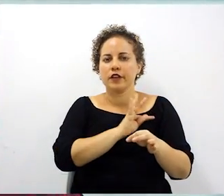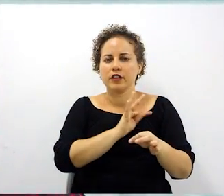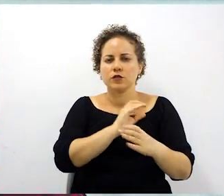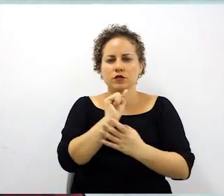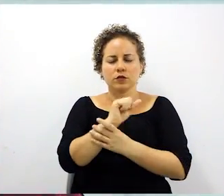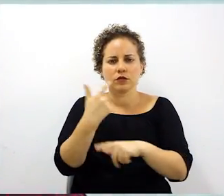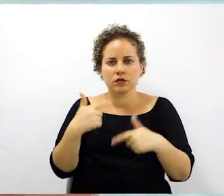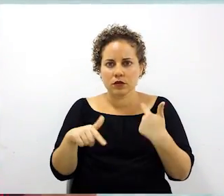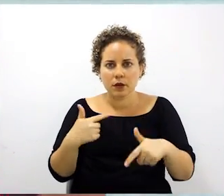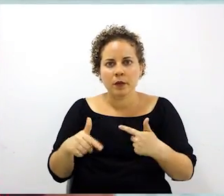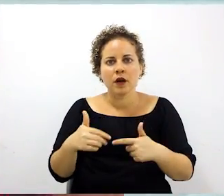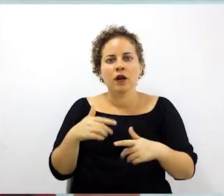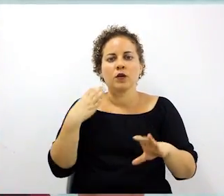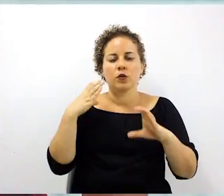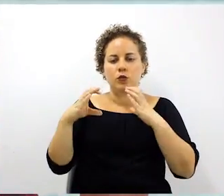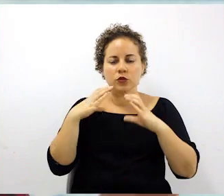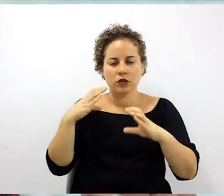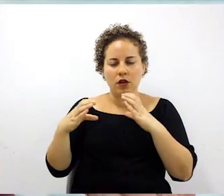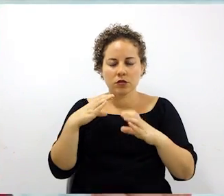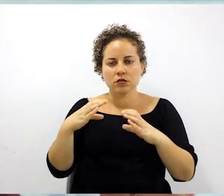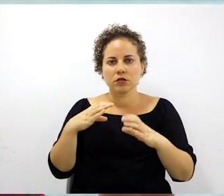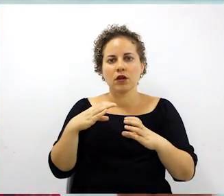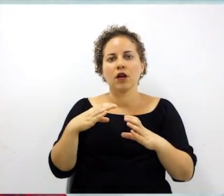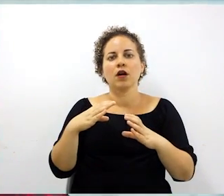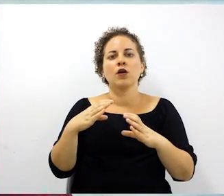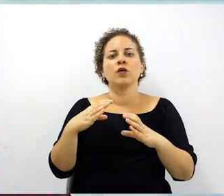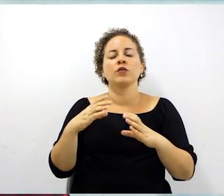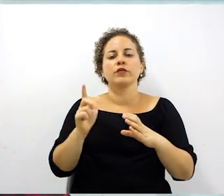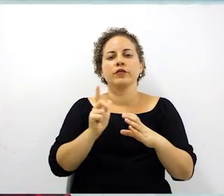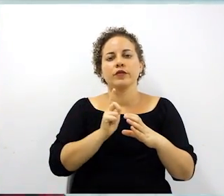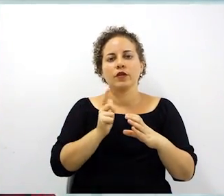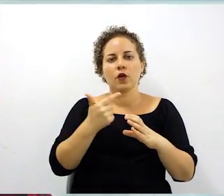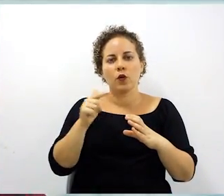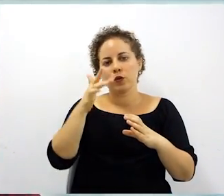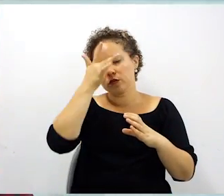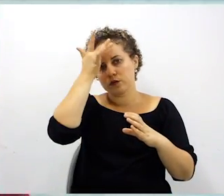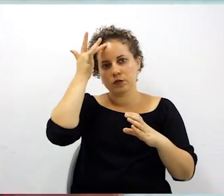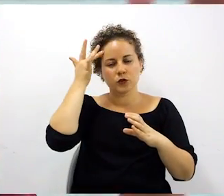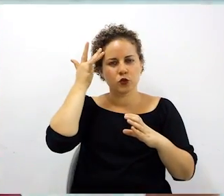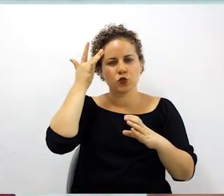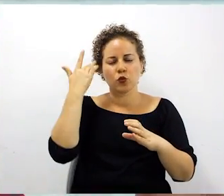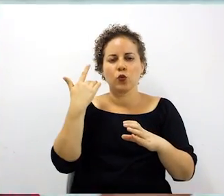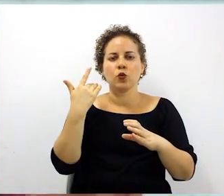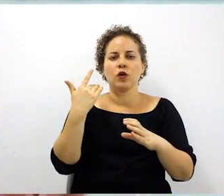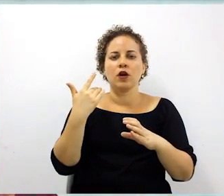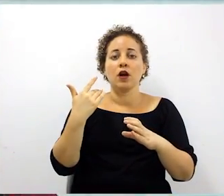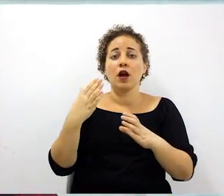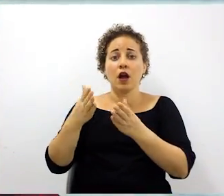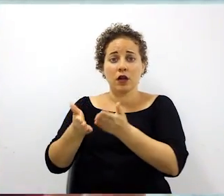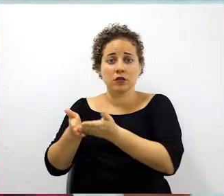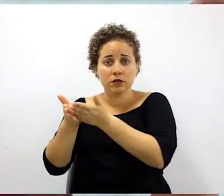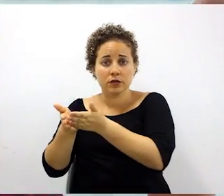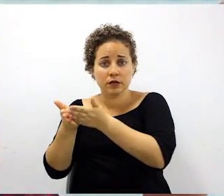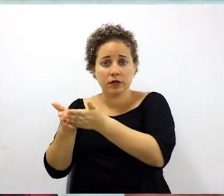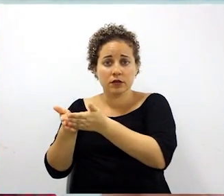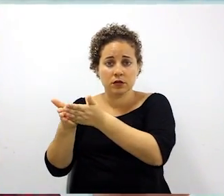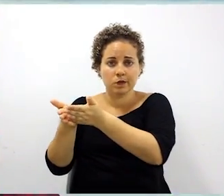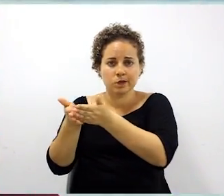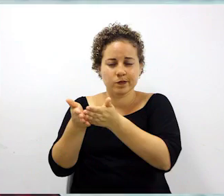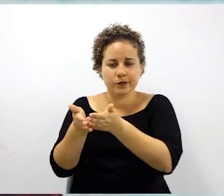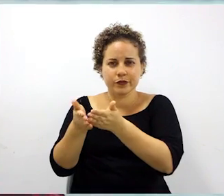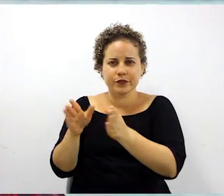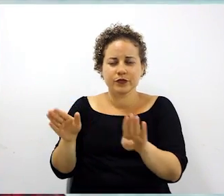segurança verifica logo a comunicação entre o prático e um outro trabalhador em terra. A embarcação atraca, ela